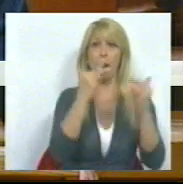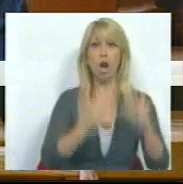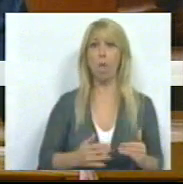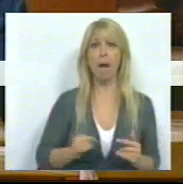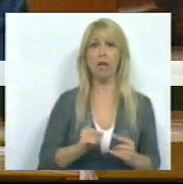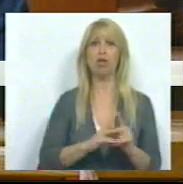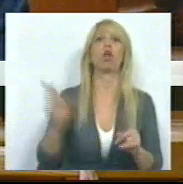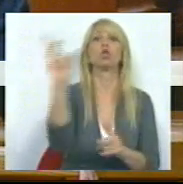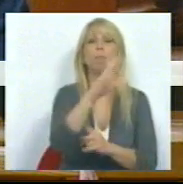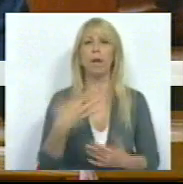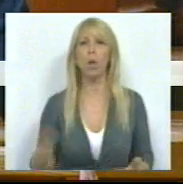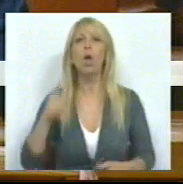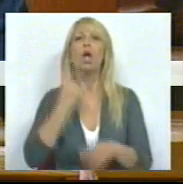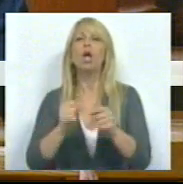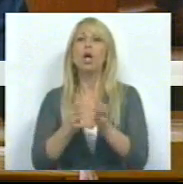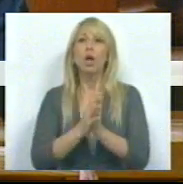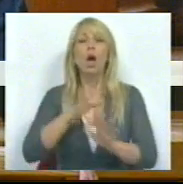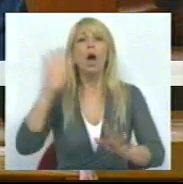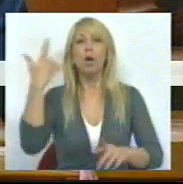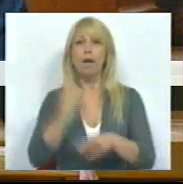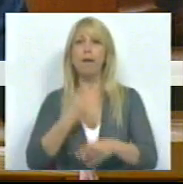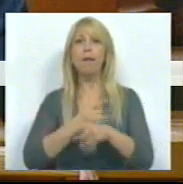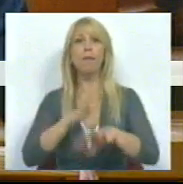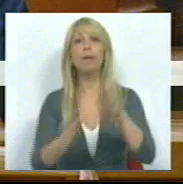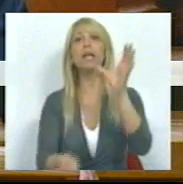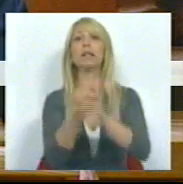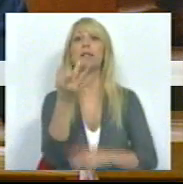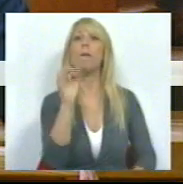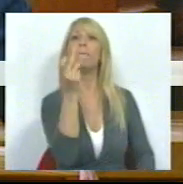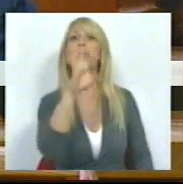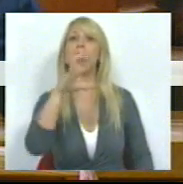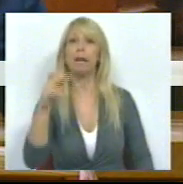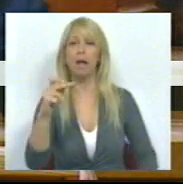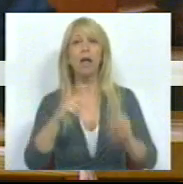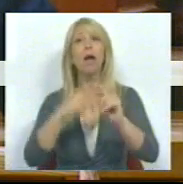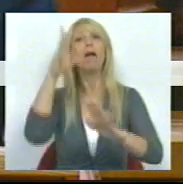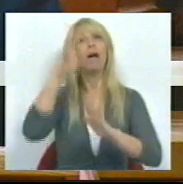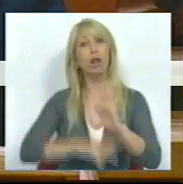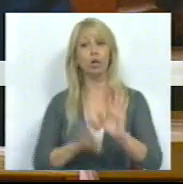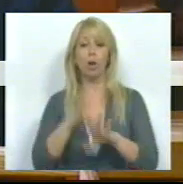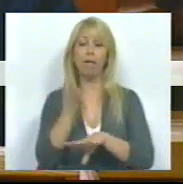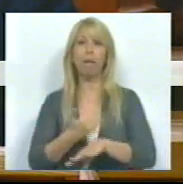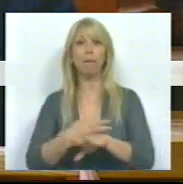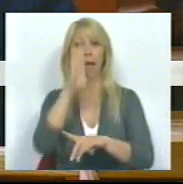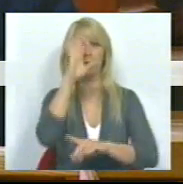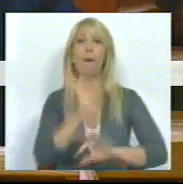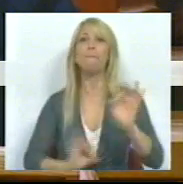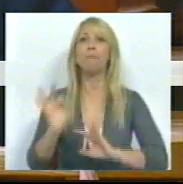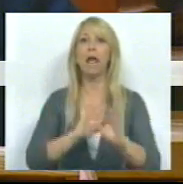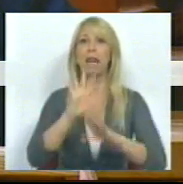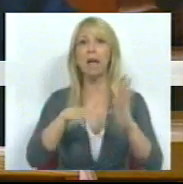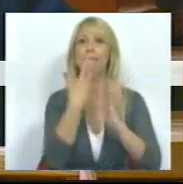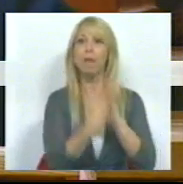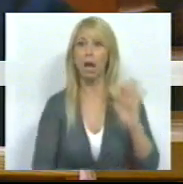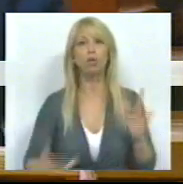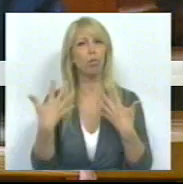tudo acontece apesar da criação da Parca. Um relatório do Gabinete de Planeamento não deixa dúvidas sobre quem se tem